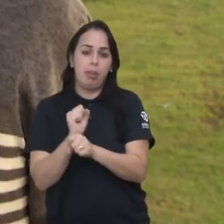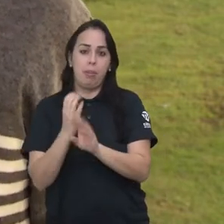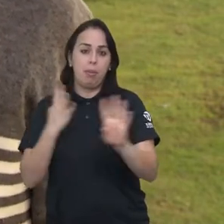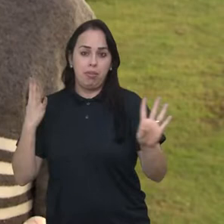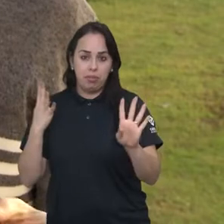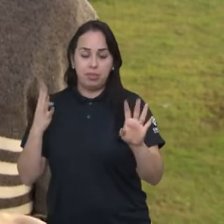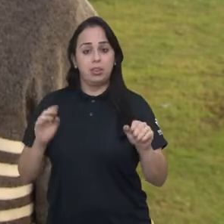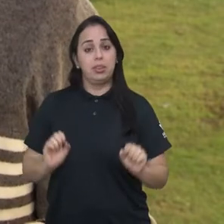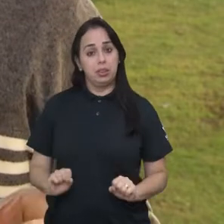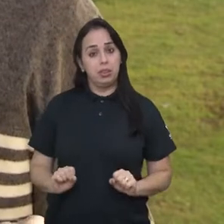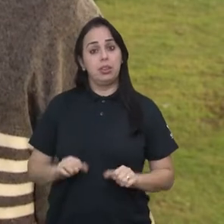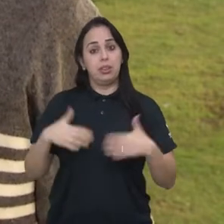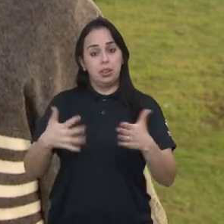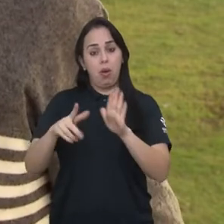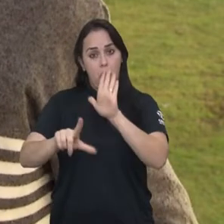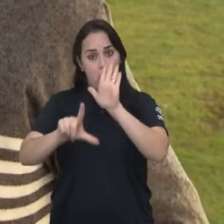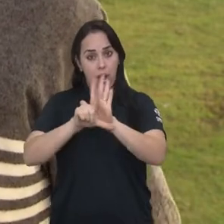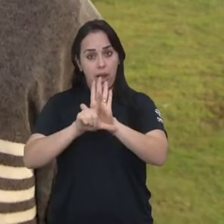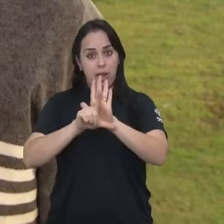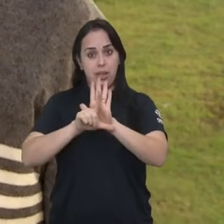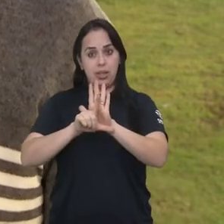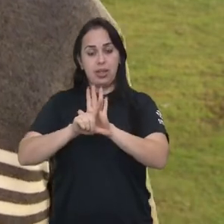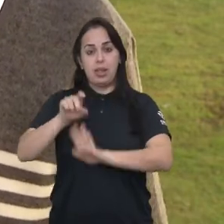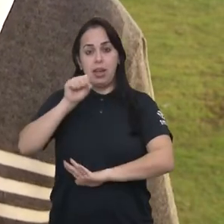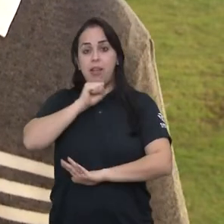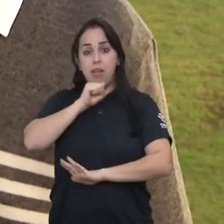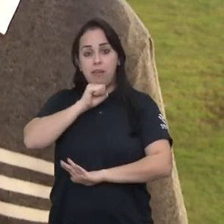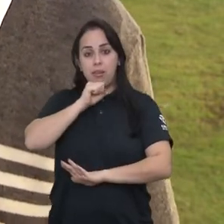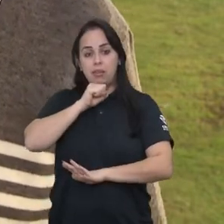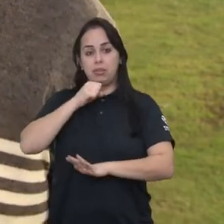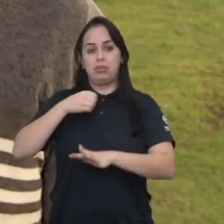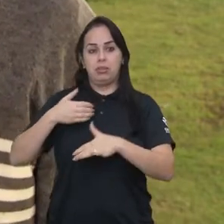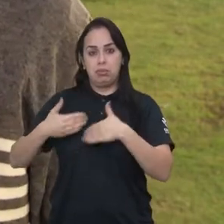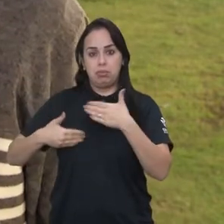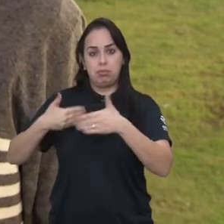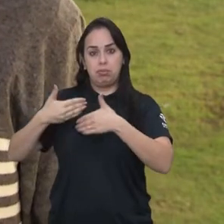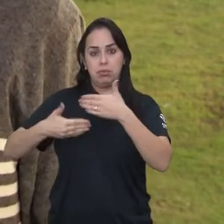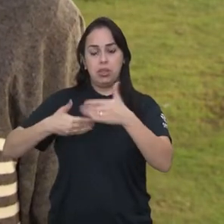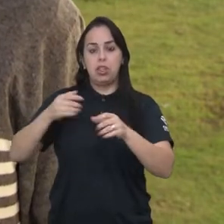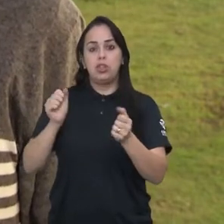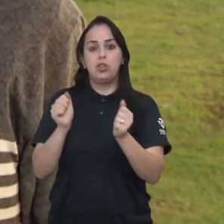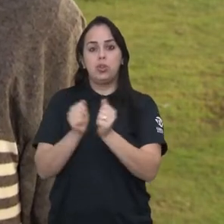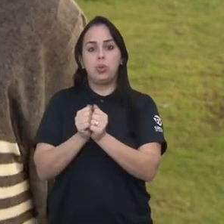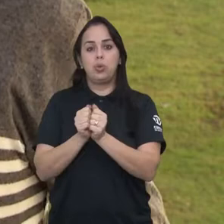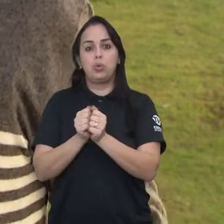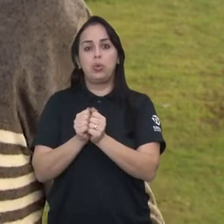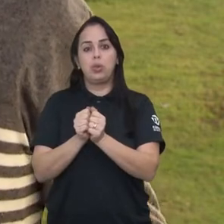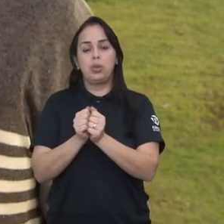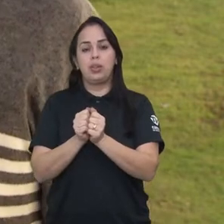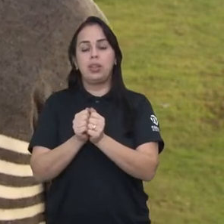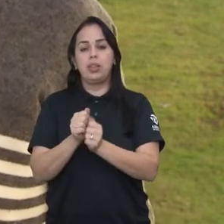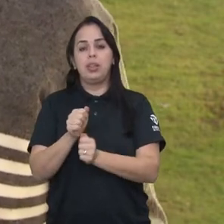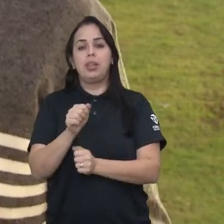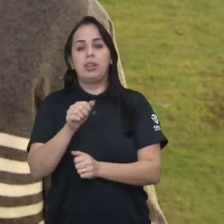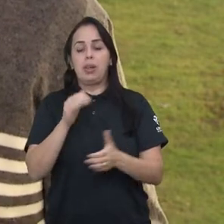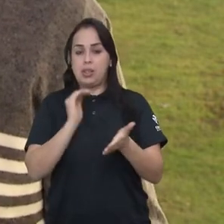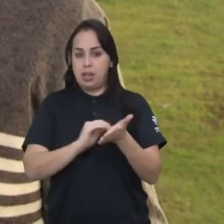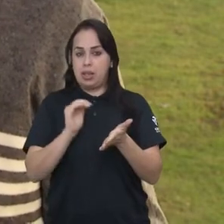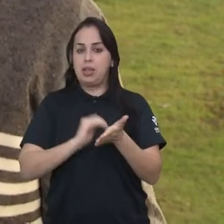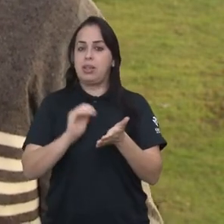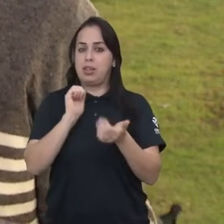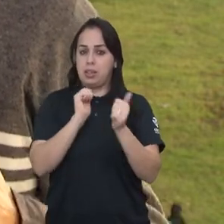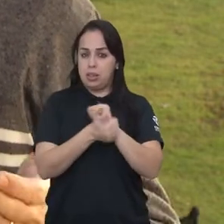da né do da envelhecimento ativo junto com as a Secretaria de Assistência Social ao cidadão e também a